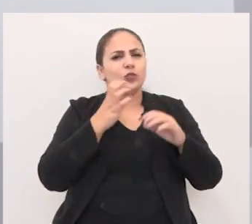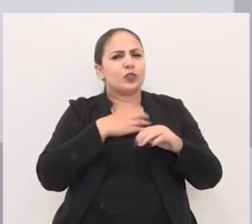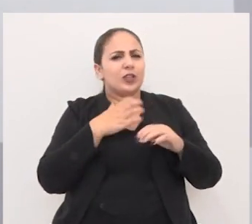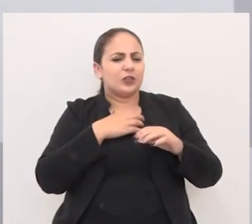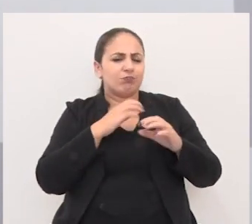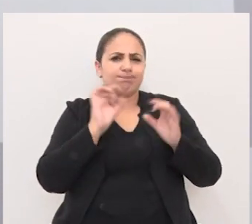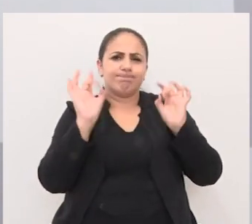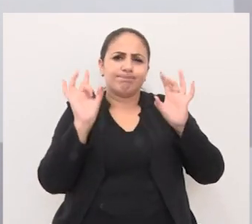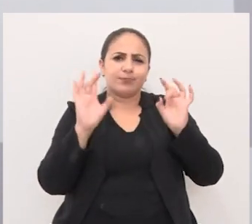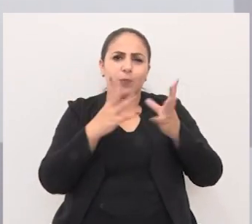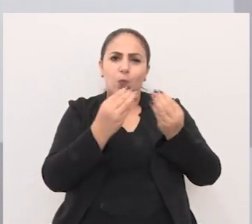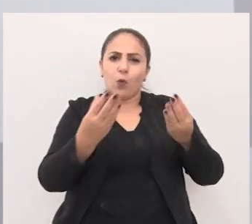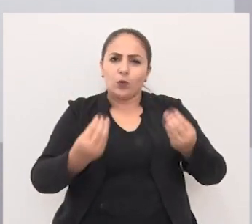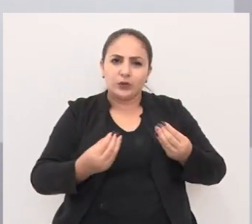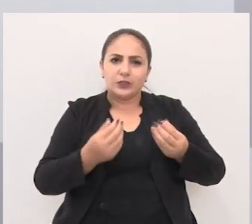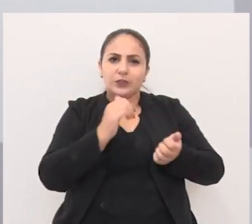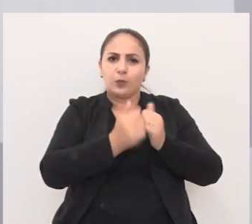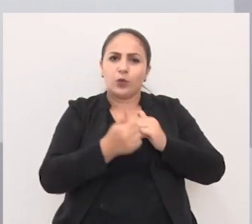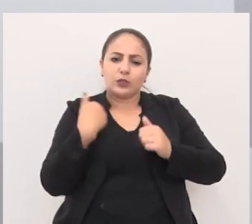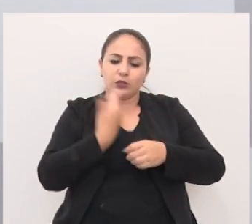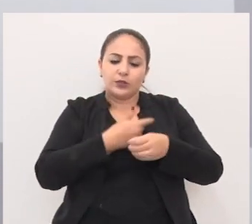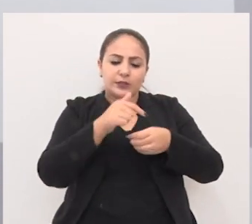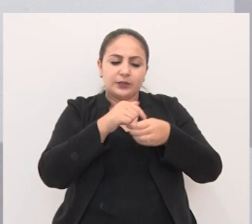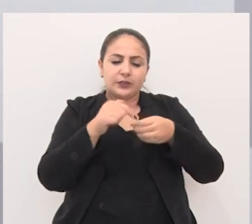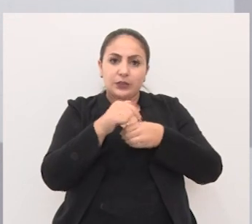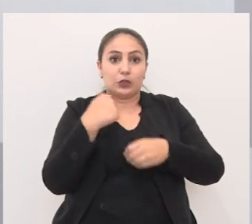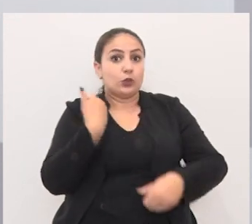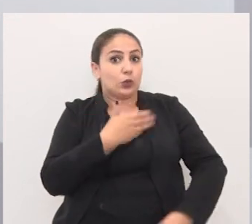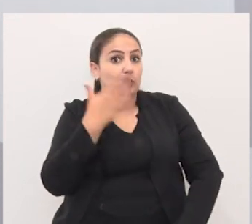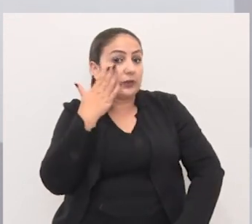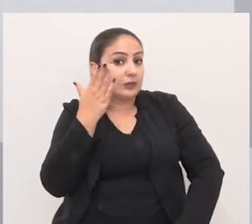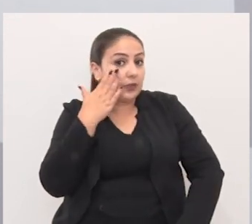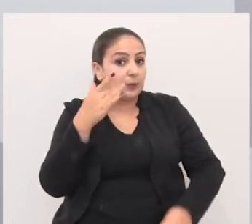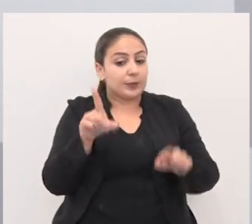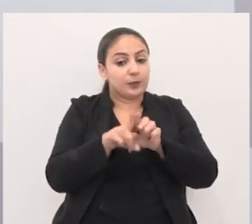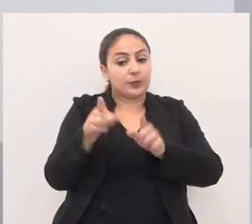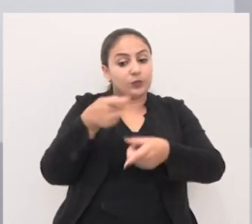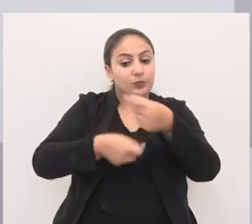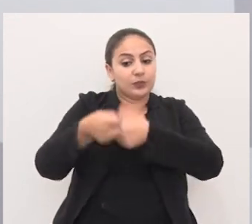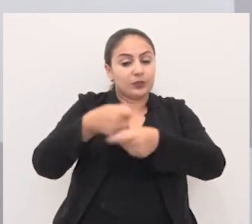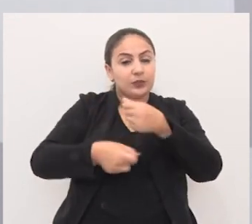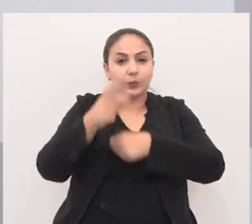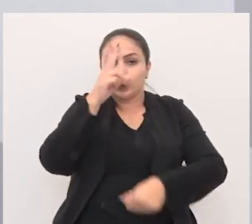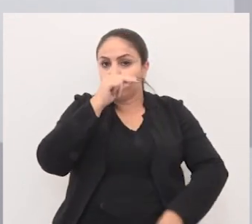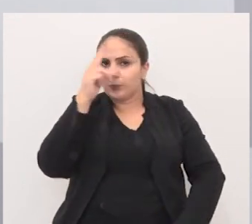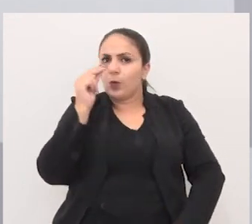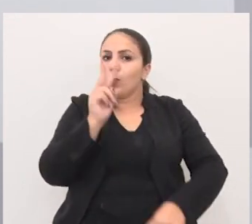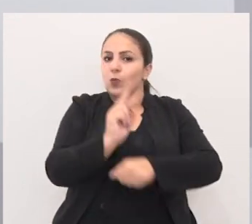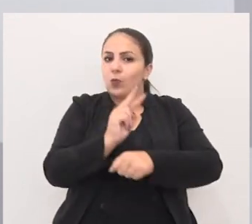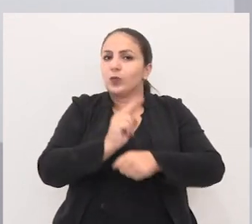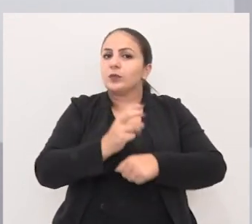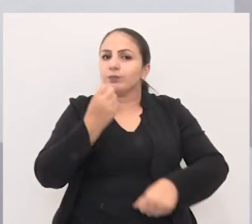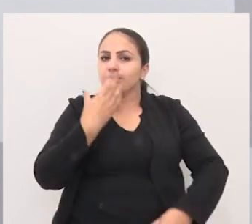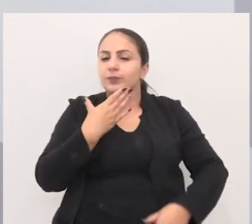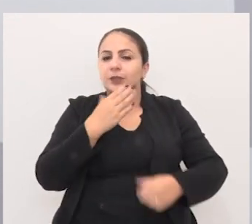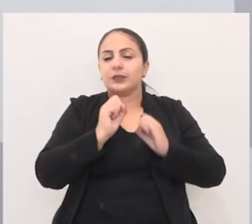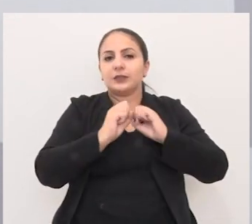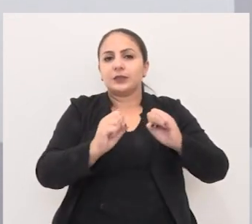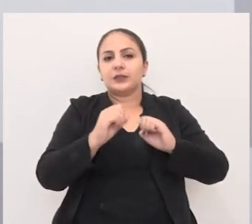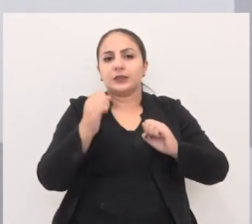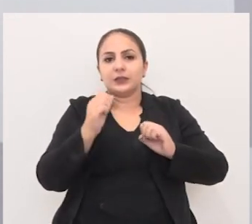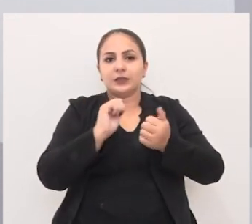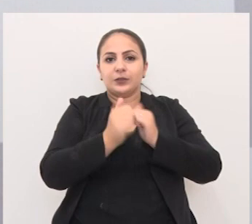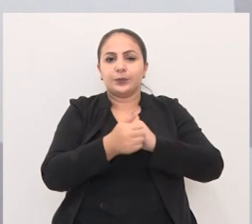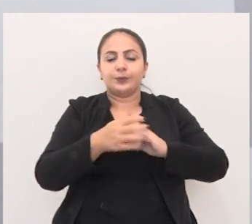a várias modalidades esportivas da nossa cidade. A gente sabe que a administração municipal cuida muito bem através da Secretaria